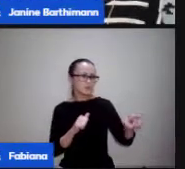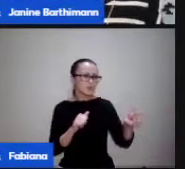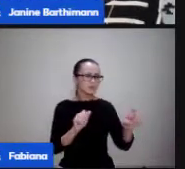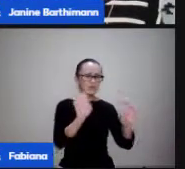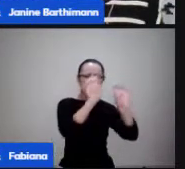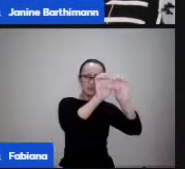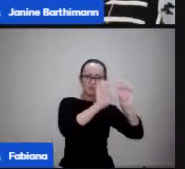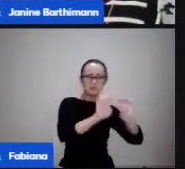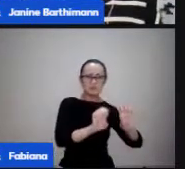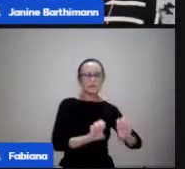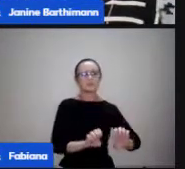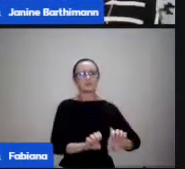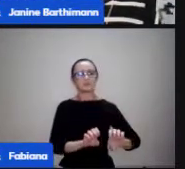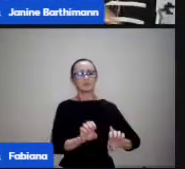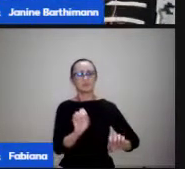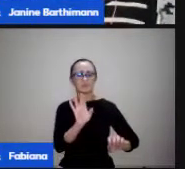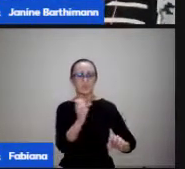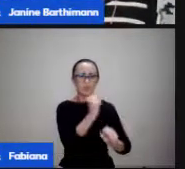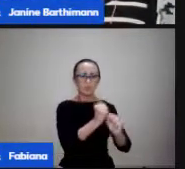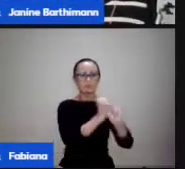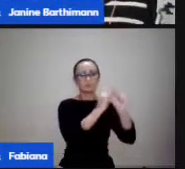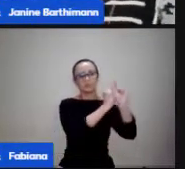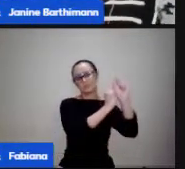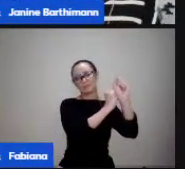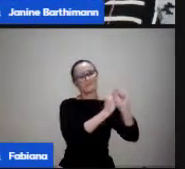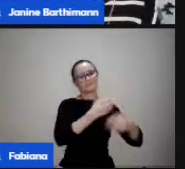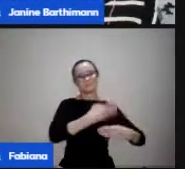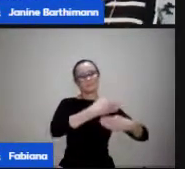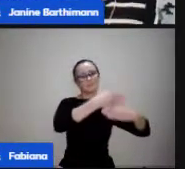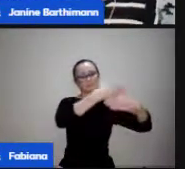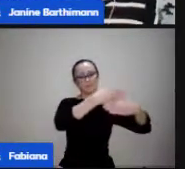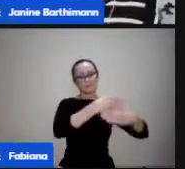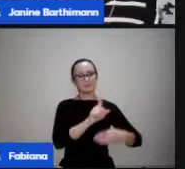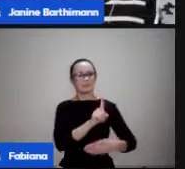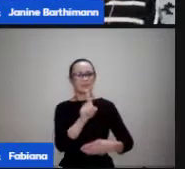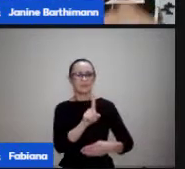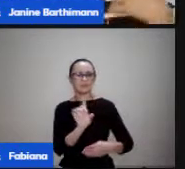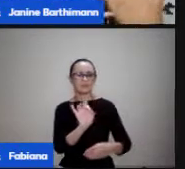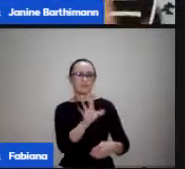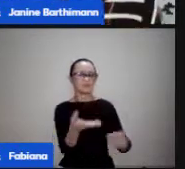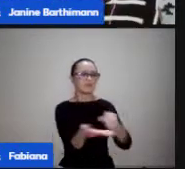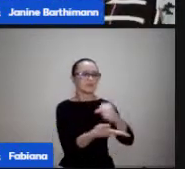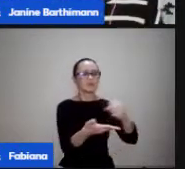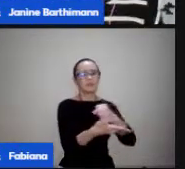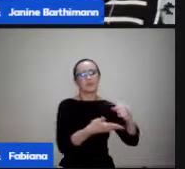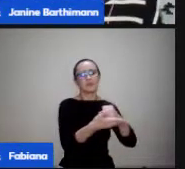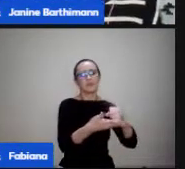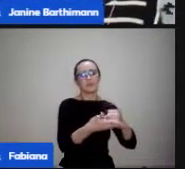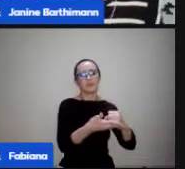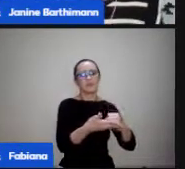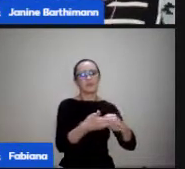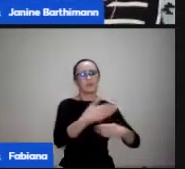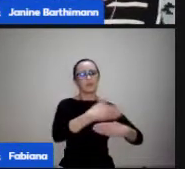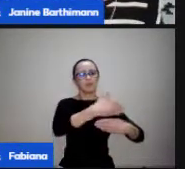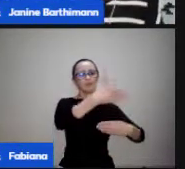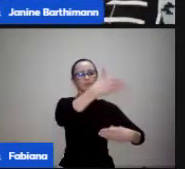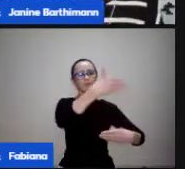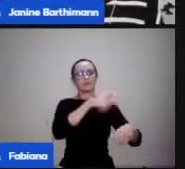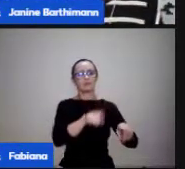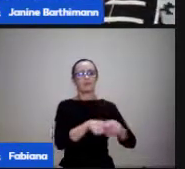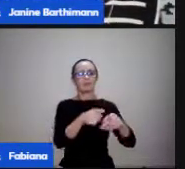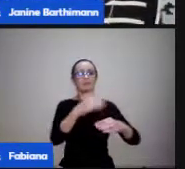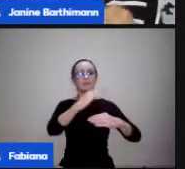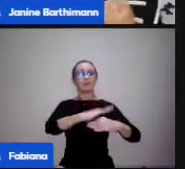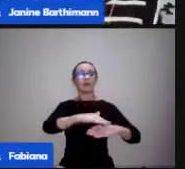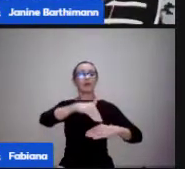meio de tijolos. Não é, a escola não se baseia numa estrutura física, mas para além da